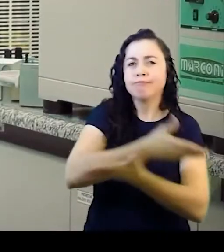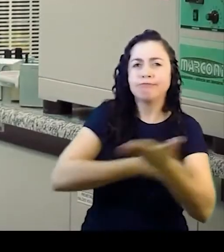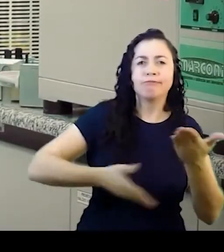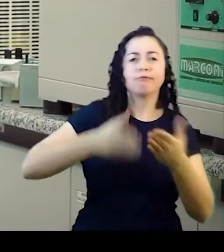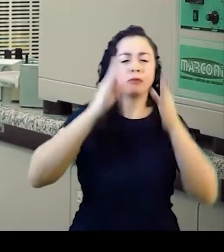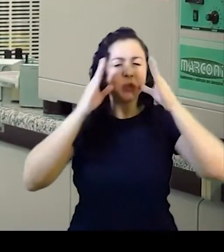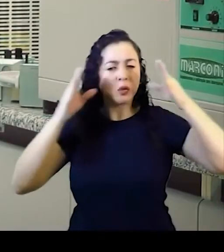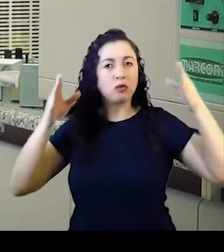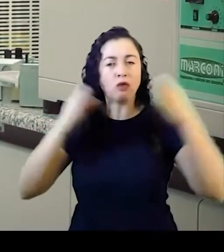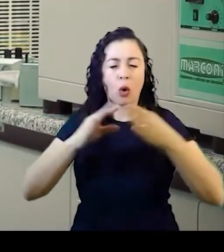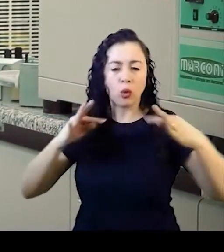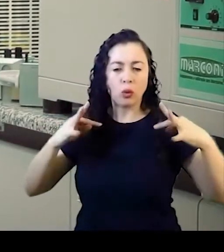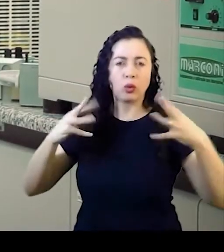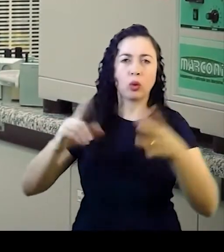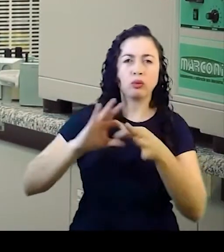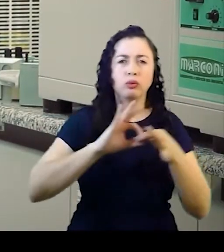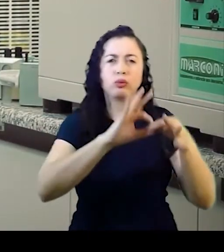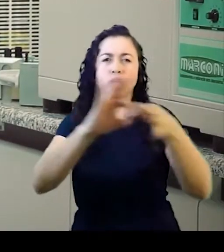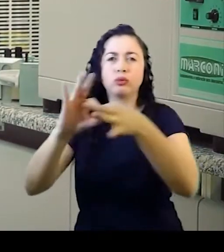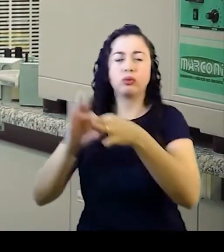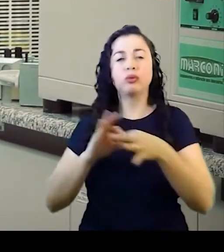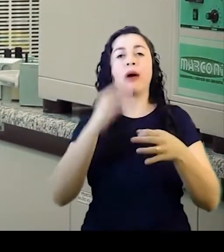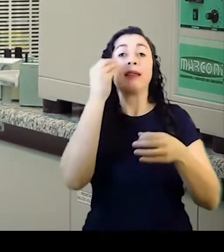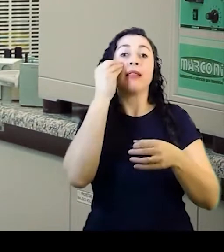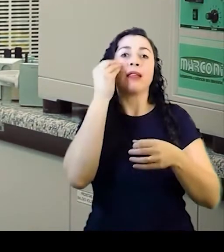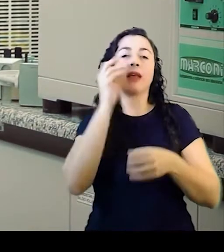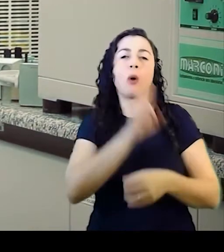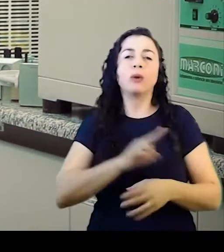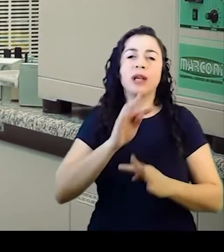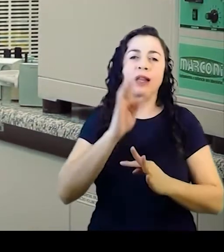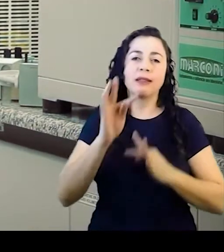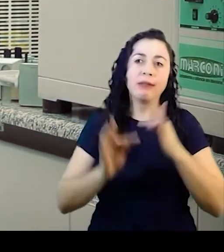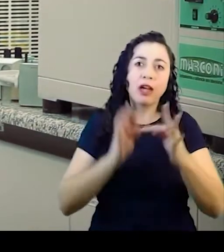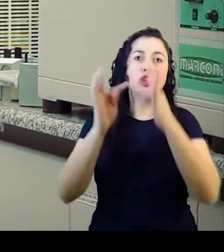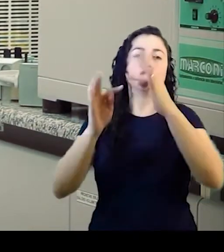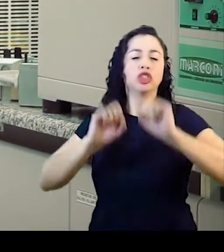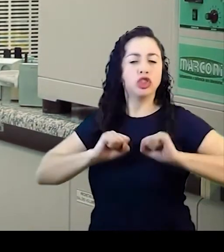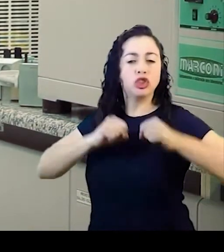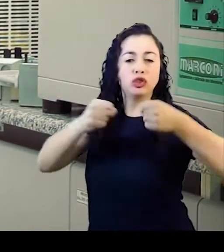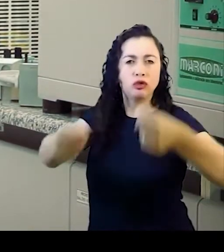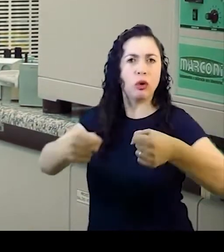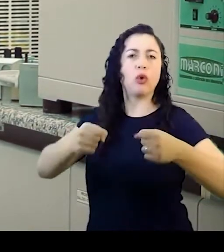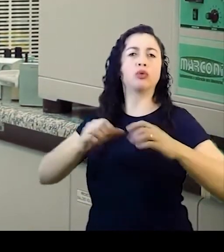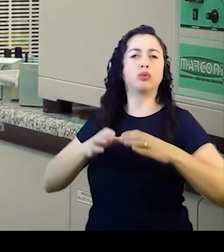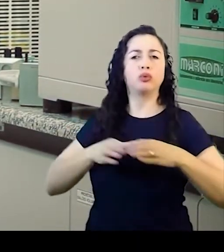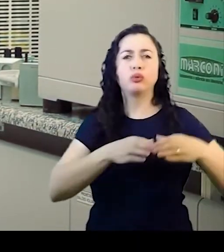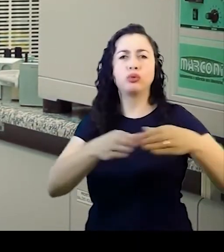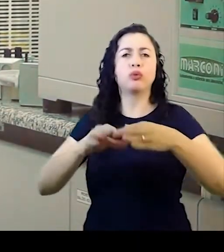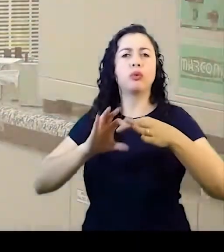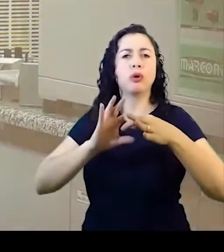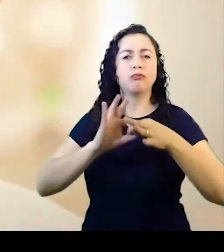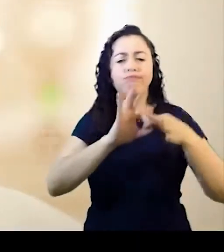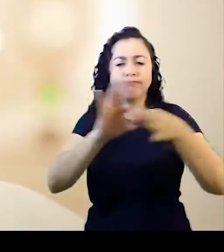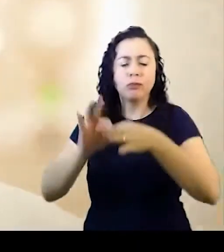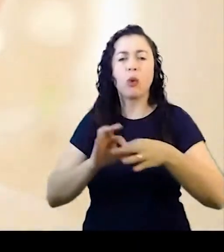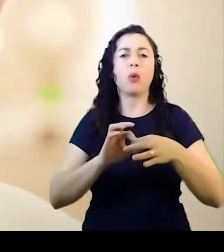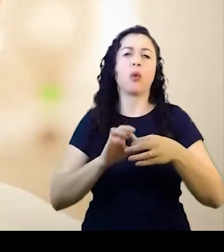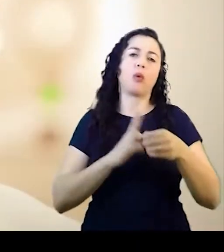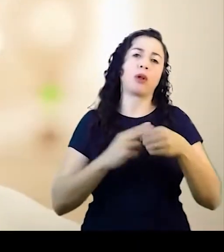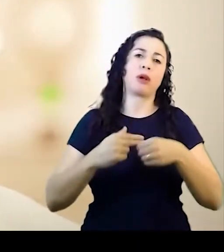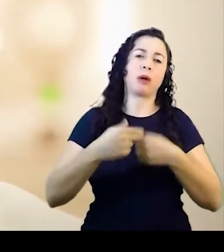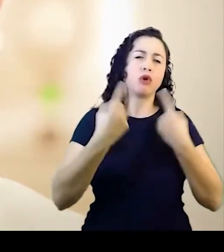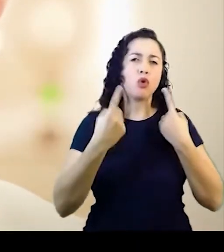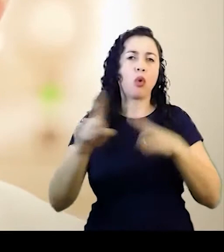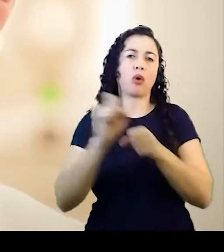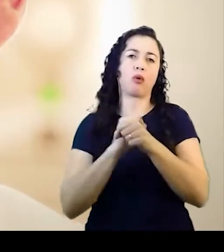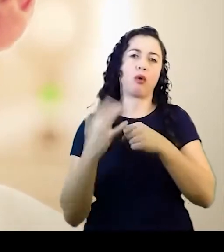todo o time agora para tentar aplicar essa tecnologia diante desse esforço conjunto da força-tarefa da Unicamp contra a Covid-19. Os esforços